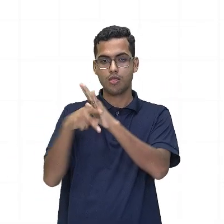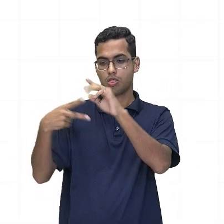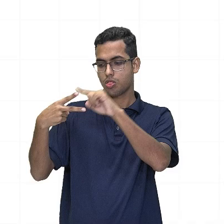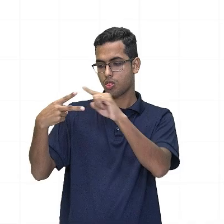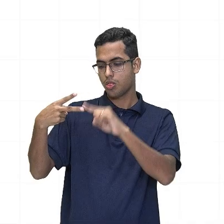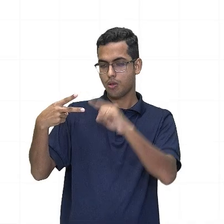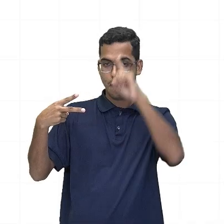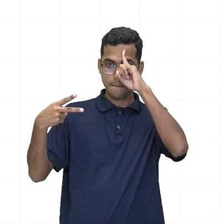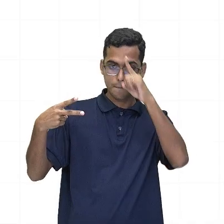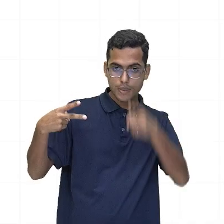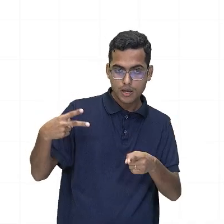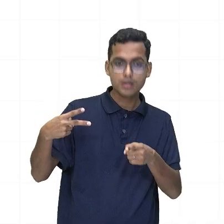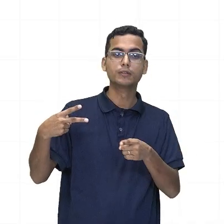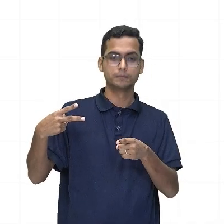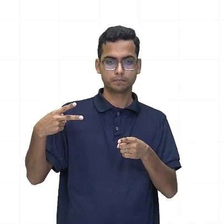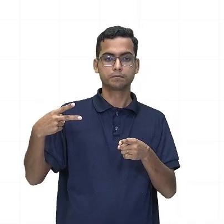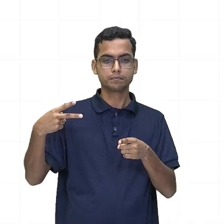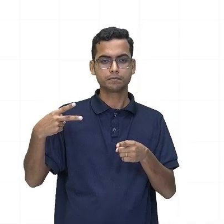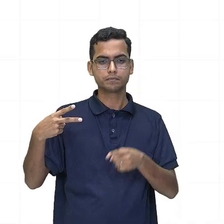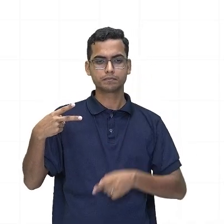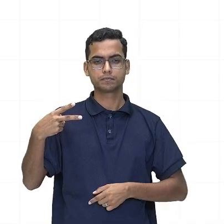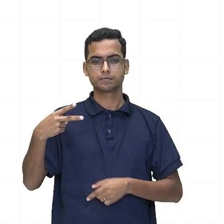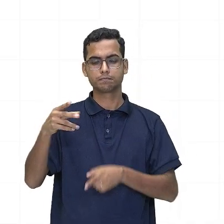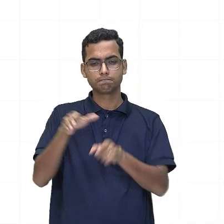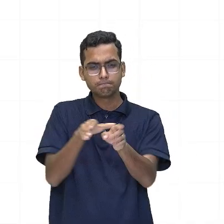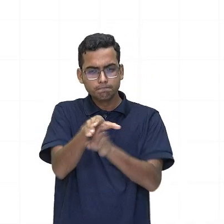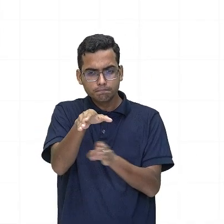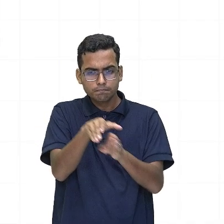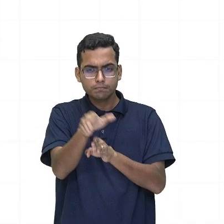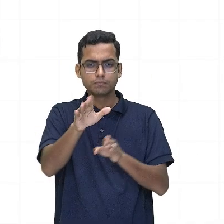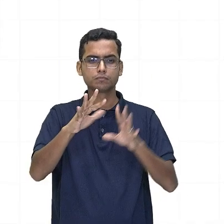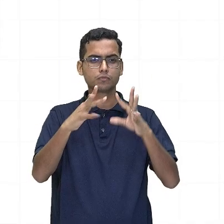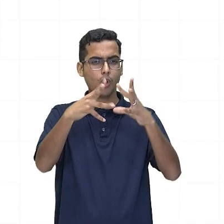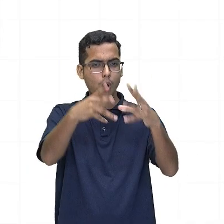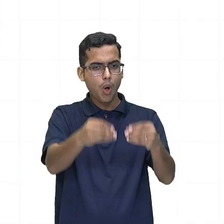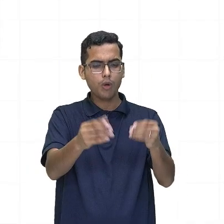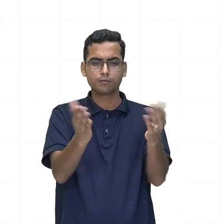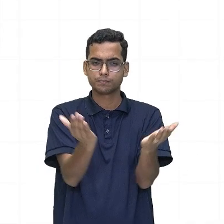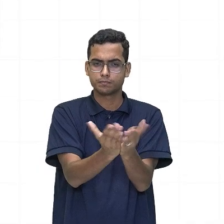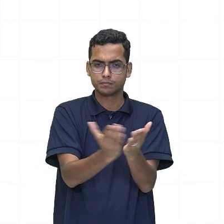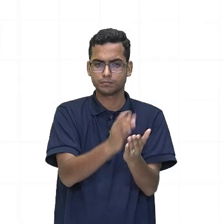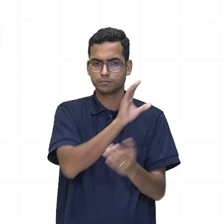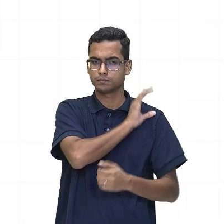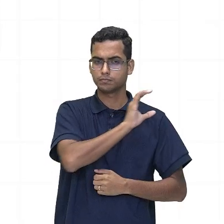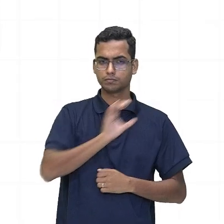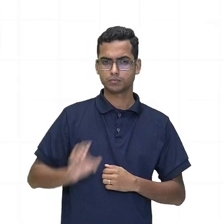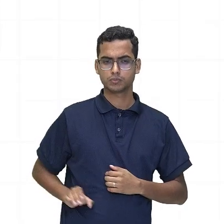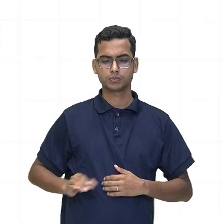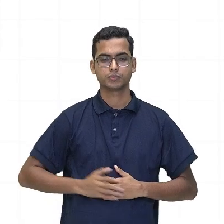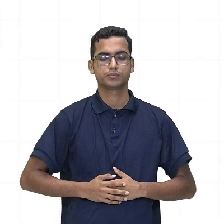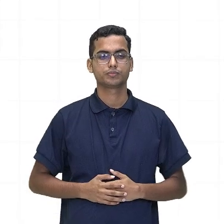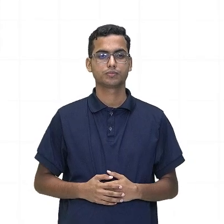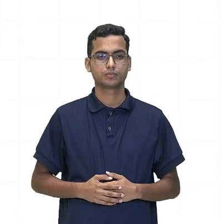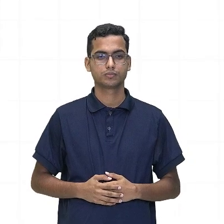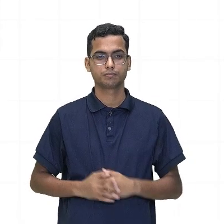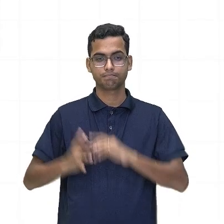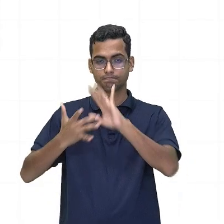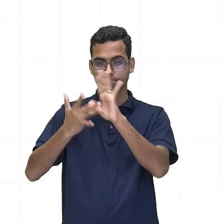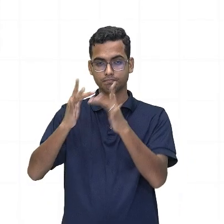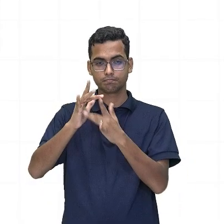dos cristãos de todos os tempos. Vamos ver quais são esses mandamentos? E Jesus